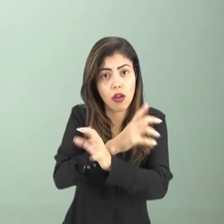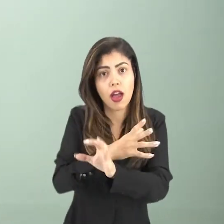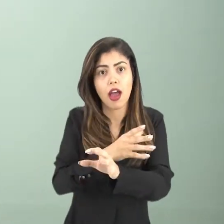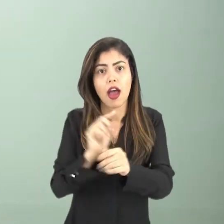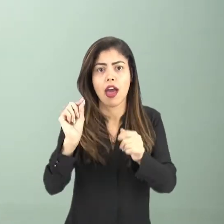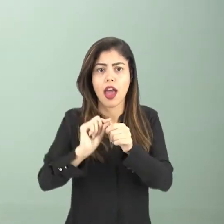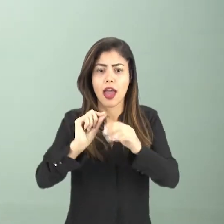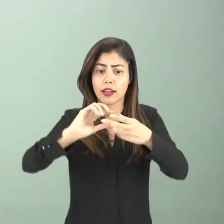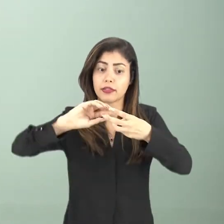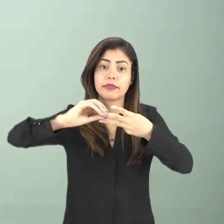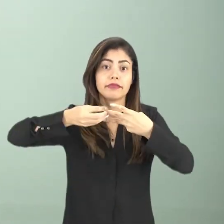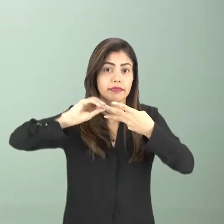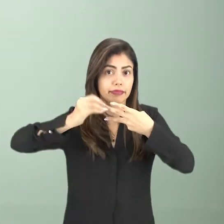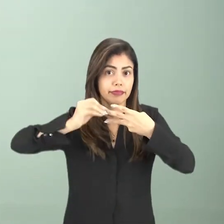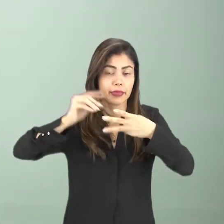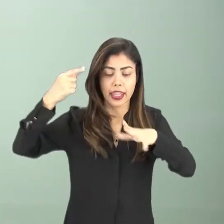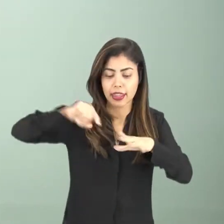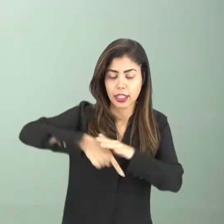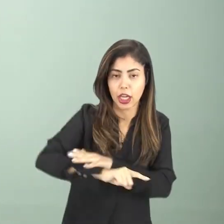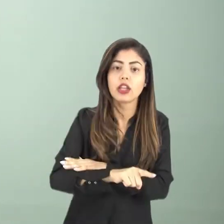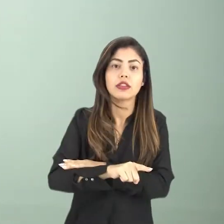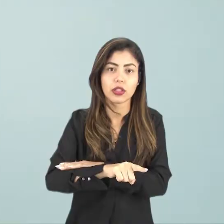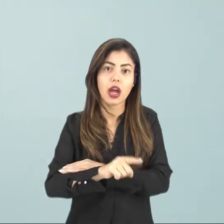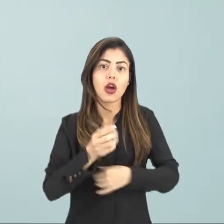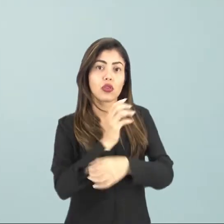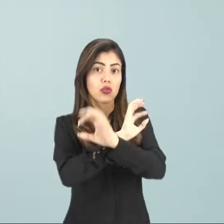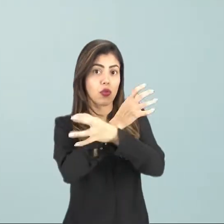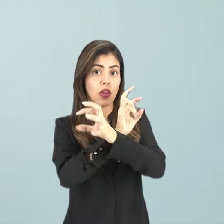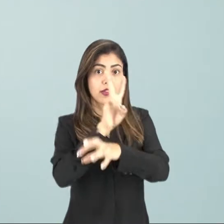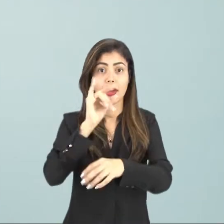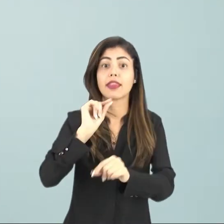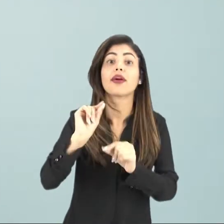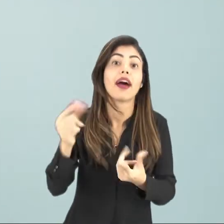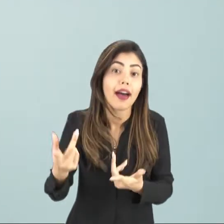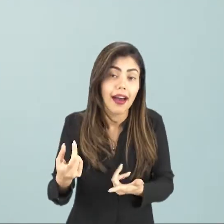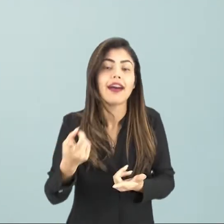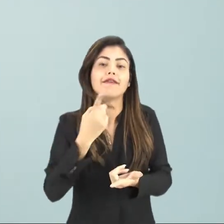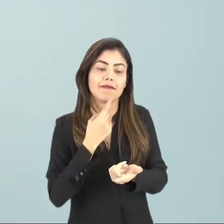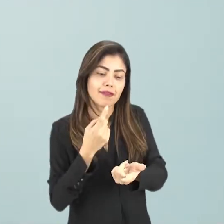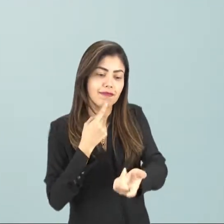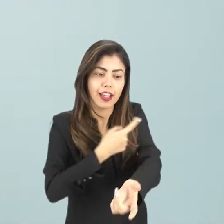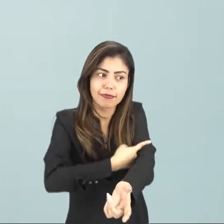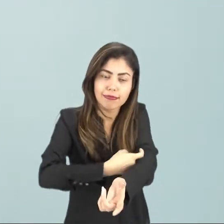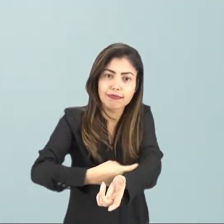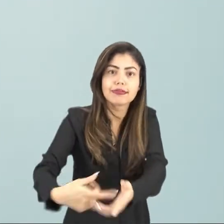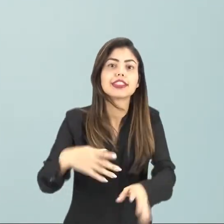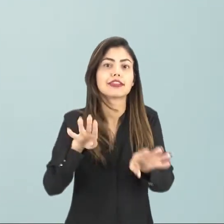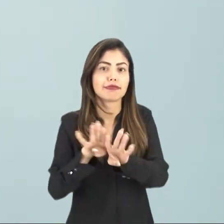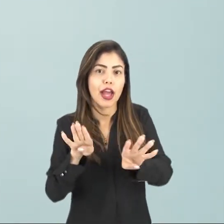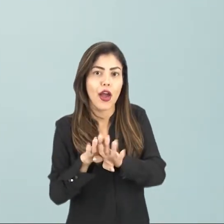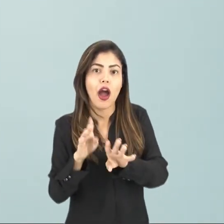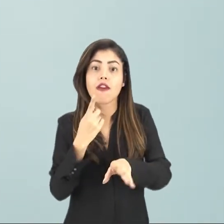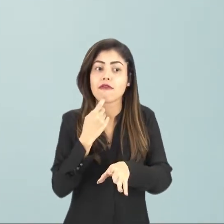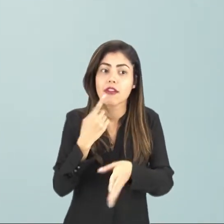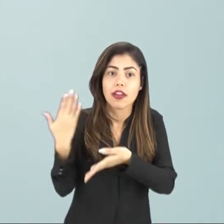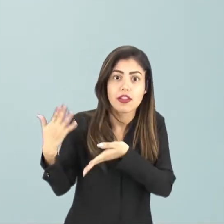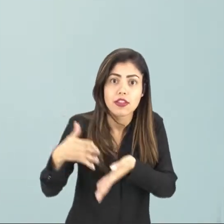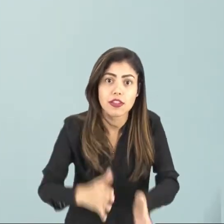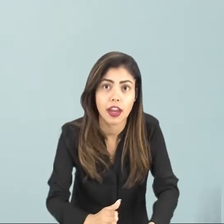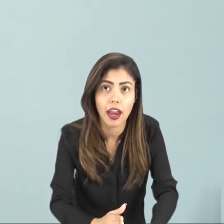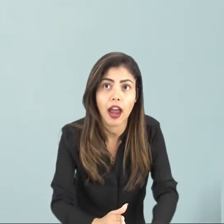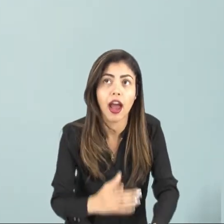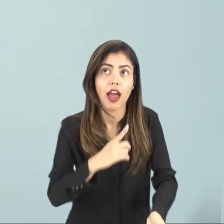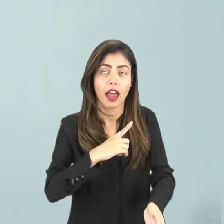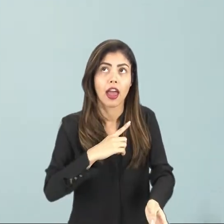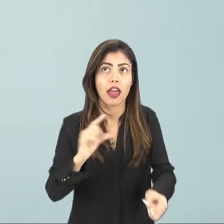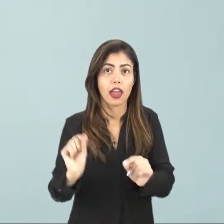por células. Dentro dos nossos ossos, eles vão possuir vasos sanguíneos, porque o sangue ele precisa chegar até essas células, né? O